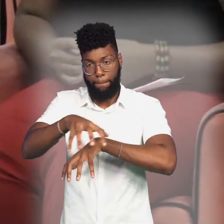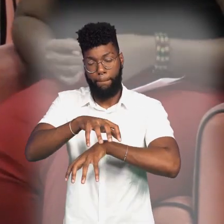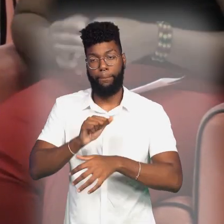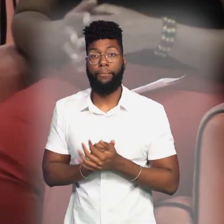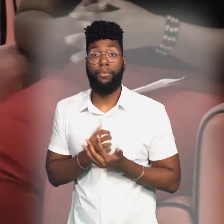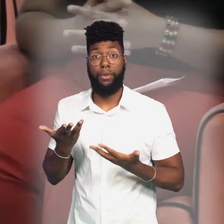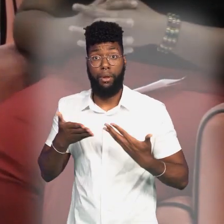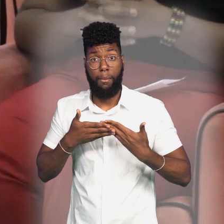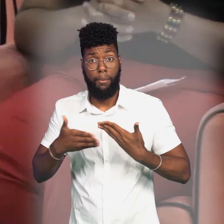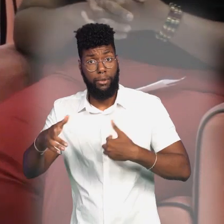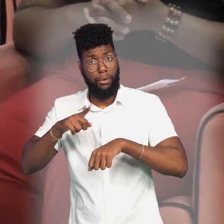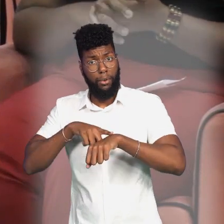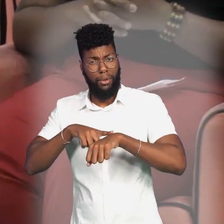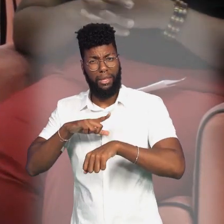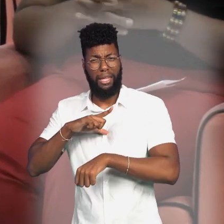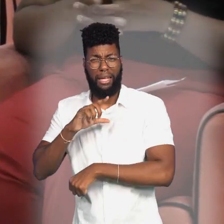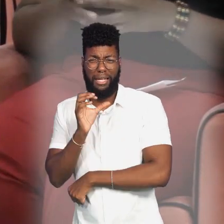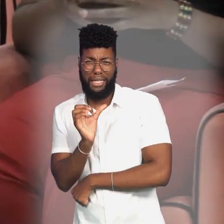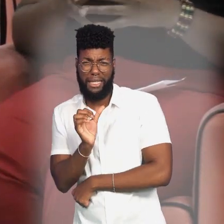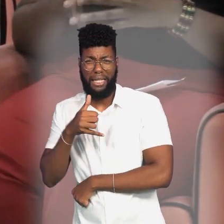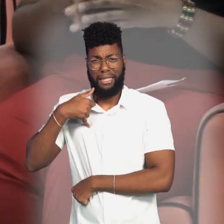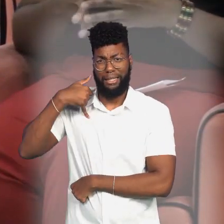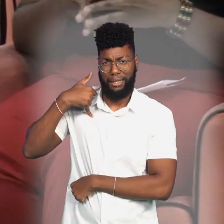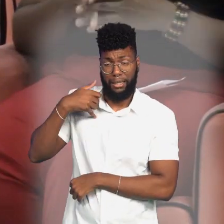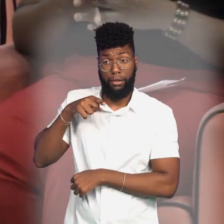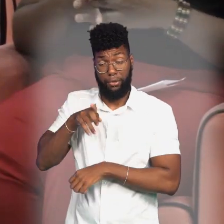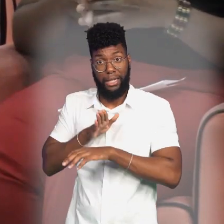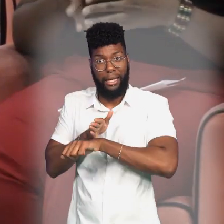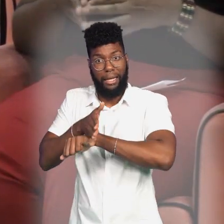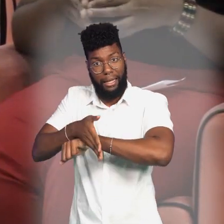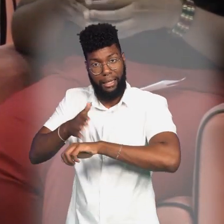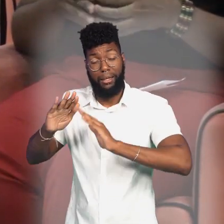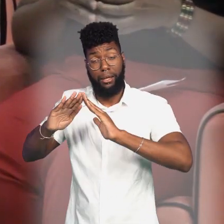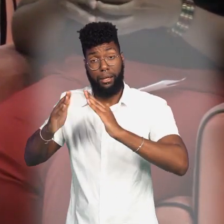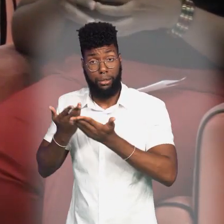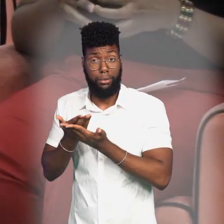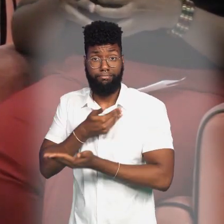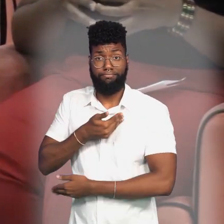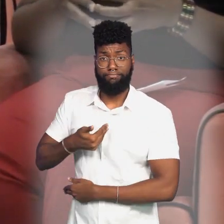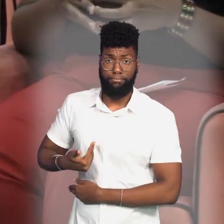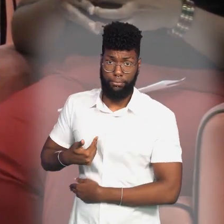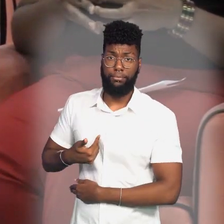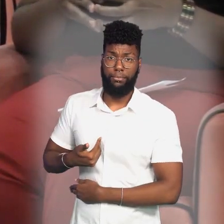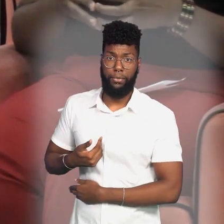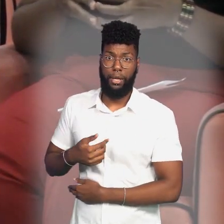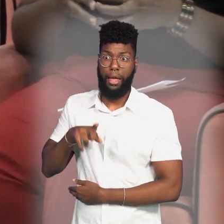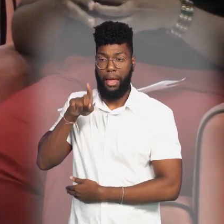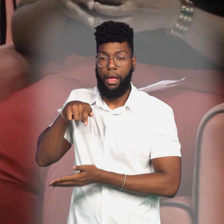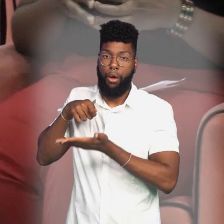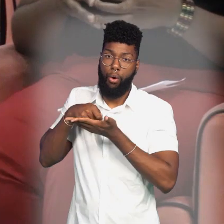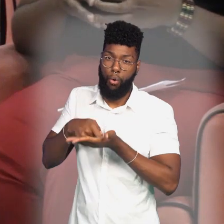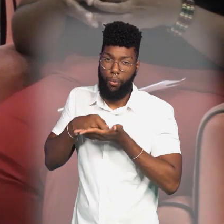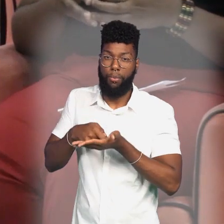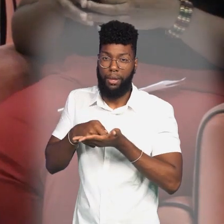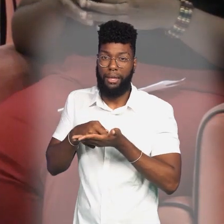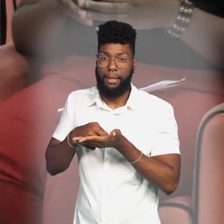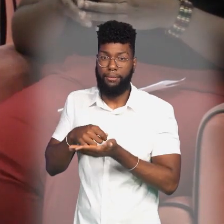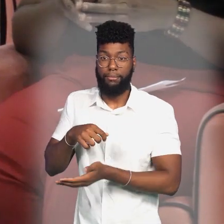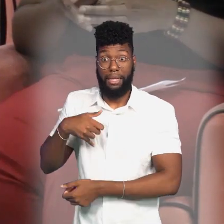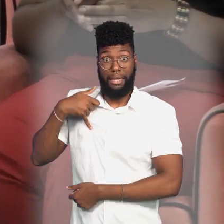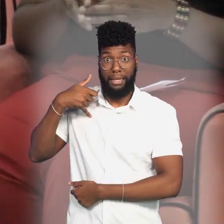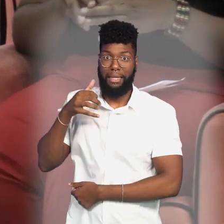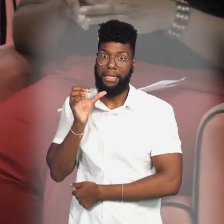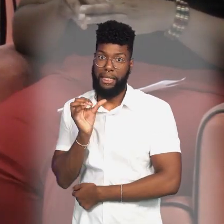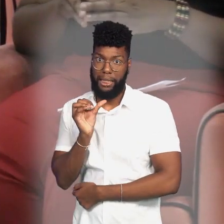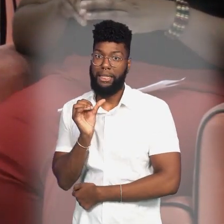partir do momento que tem 6 anos e meio, aí você entra na escola pública. E aí é obrigatório, 6 anos e meio.